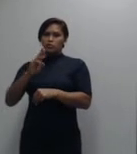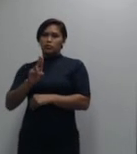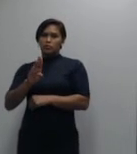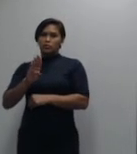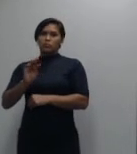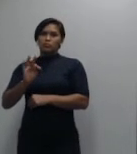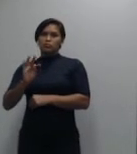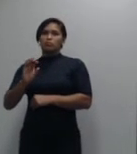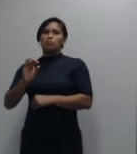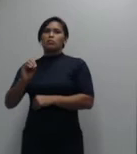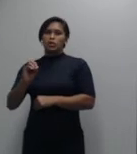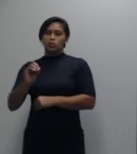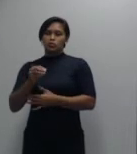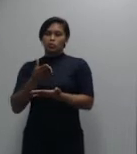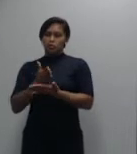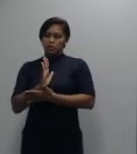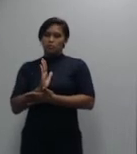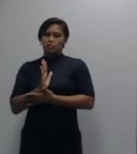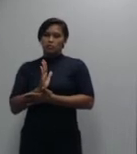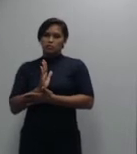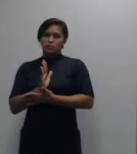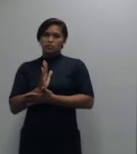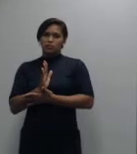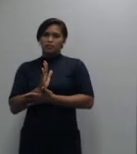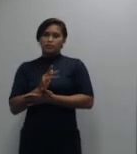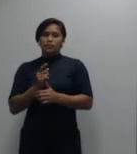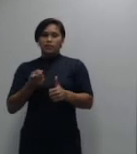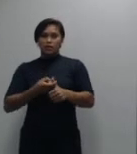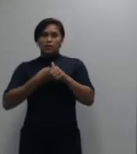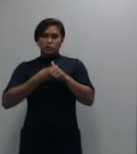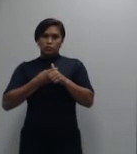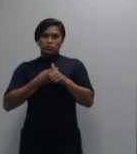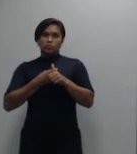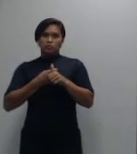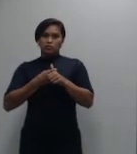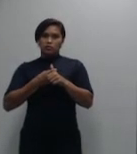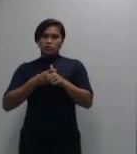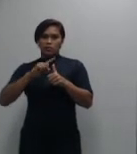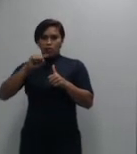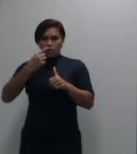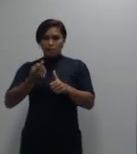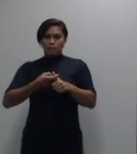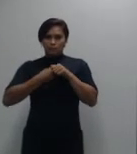chamada conceder a suspensão da suspensão